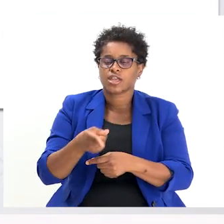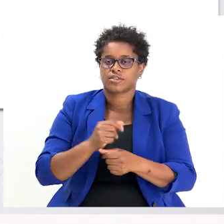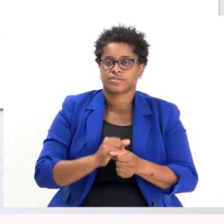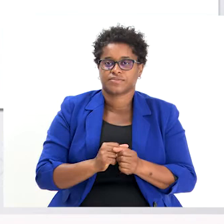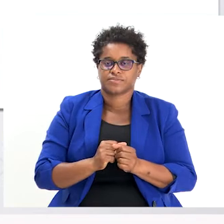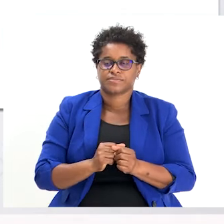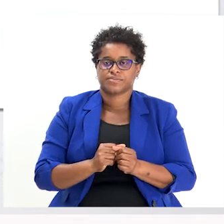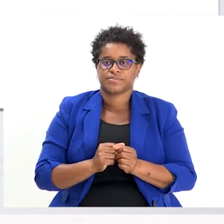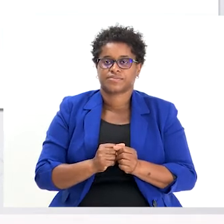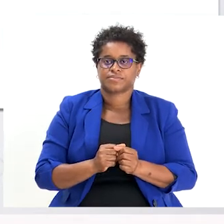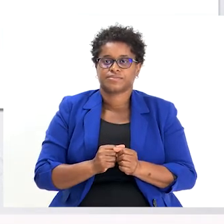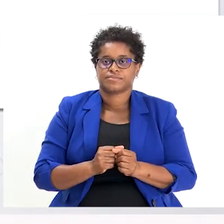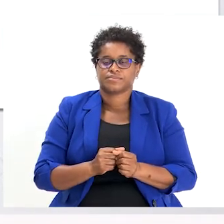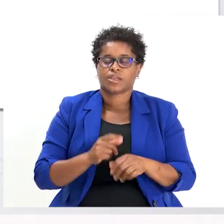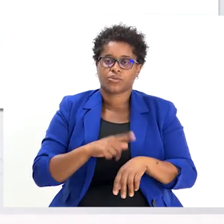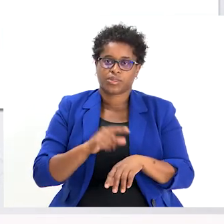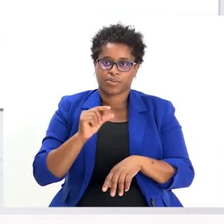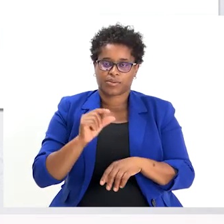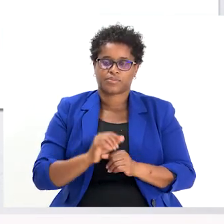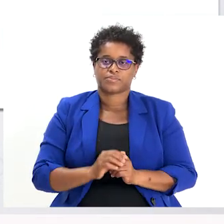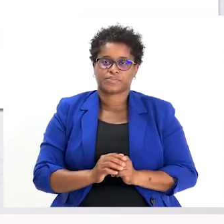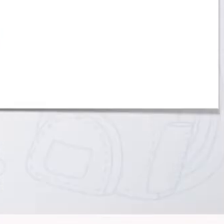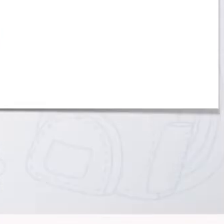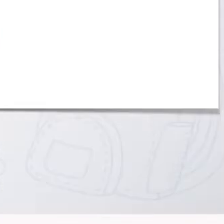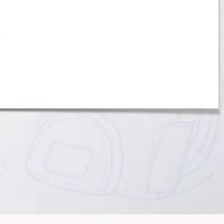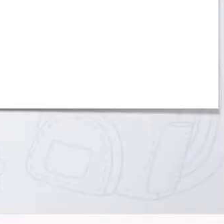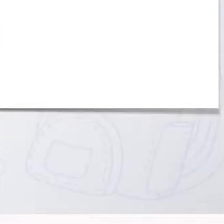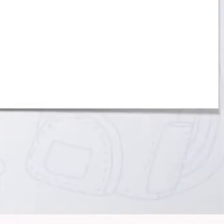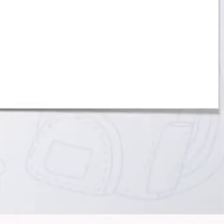aqui? Um tempinho.